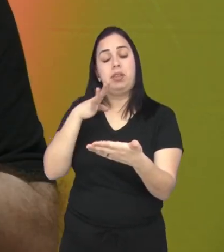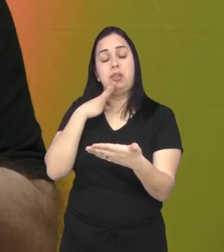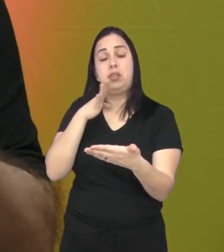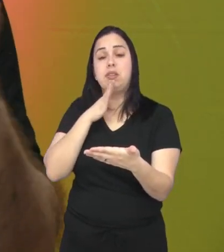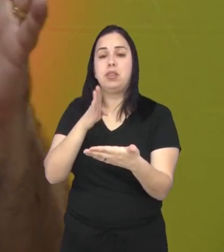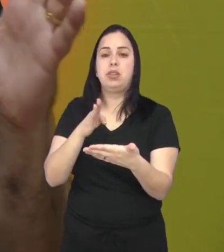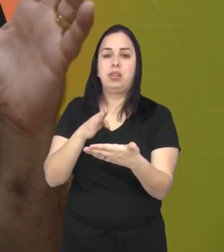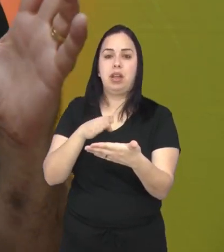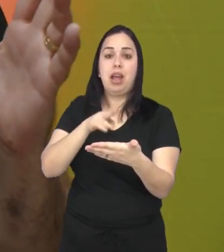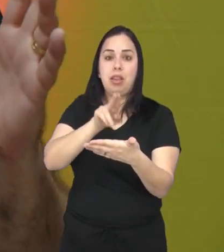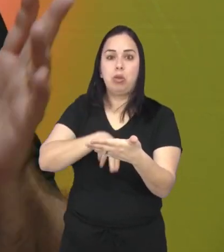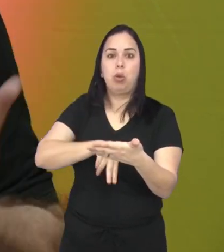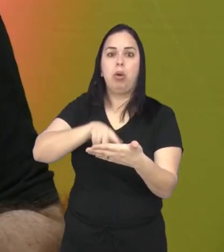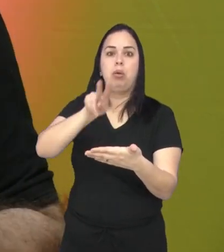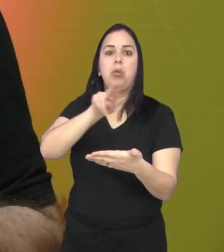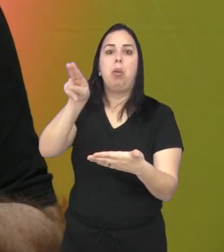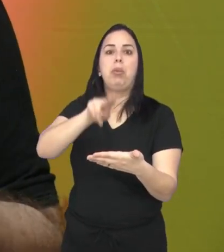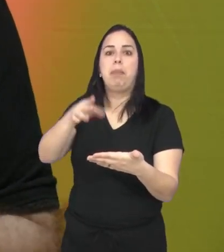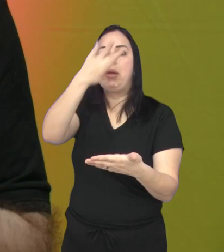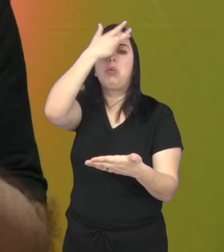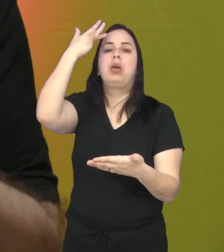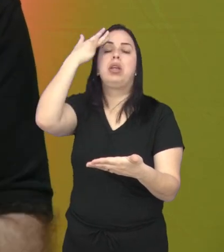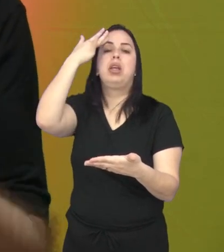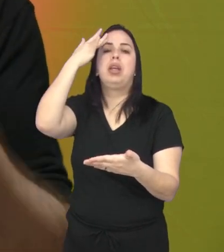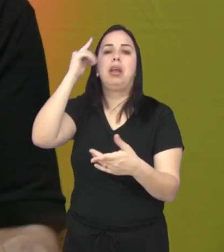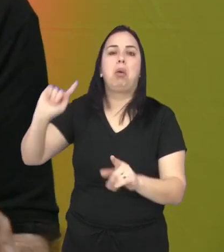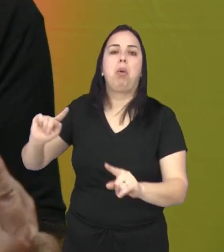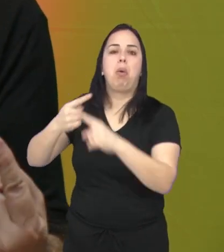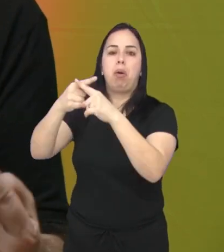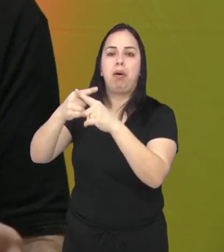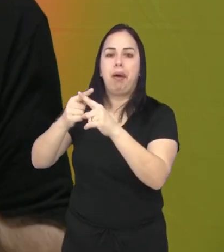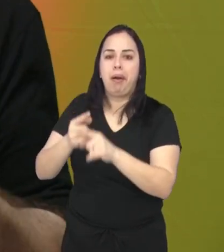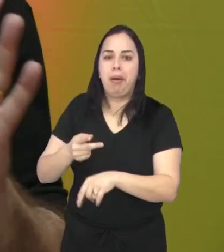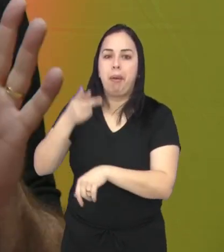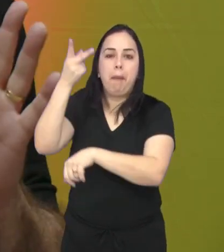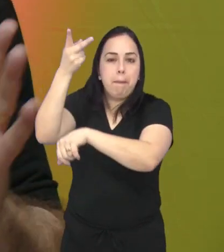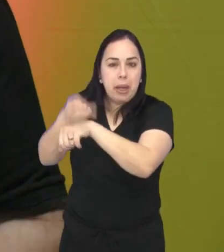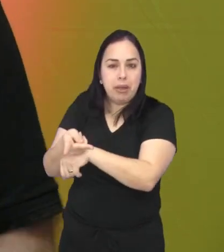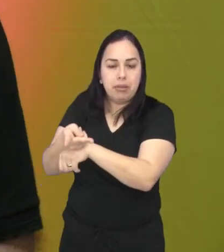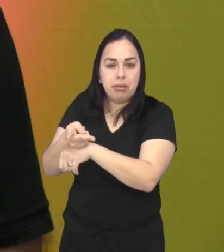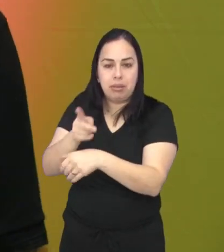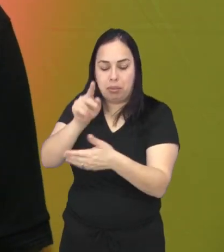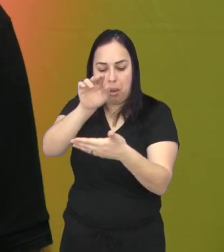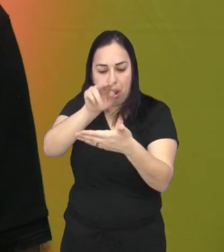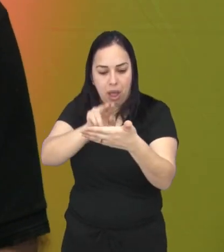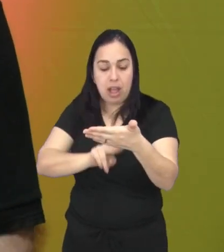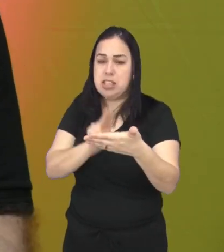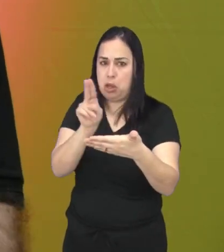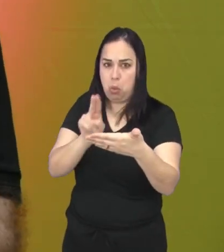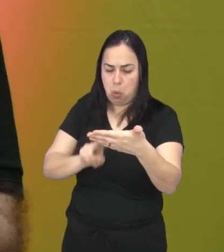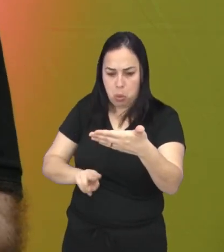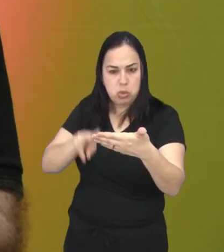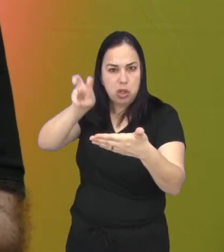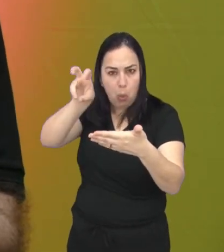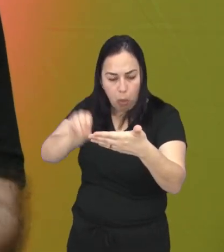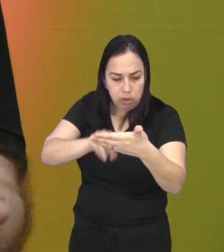gente, os nomeados do Grammy, assim. A lista de pré-nomeados, na verdade. Tem uma lista de 50 primeiro. Aí tô